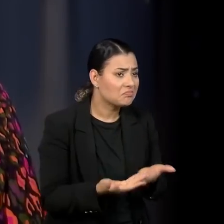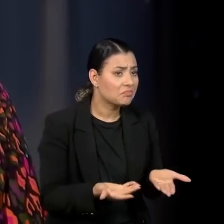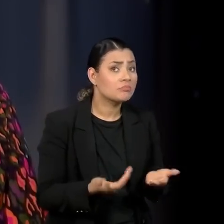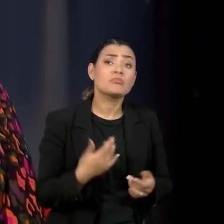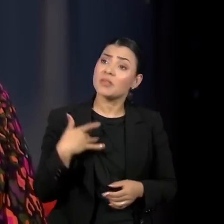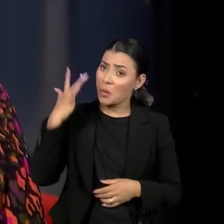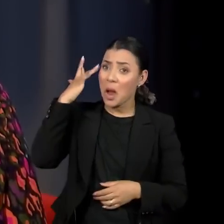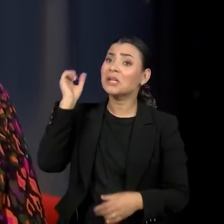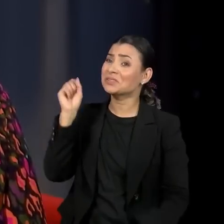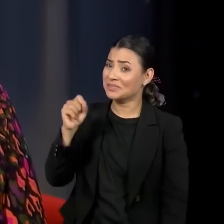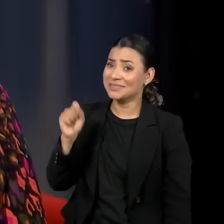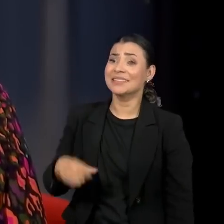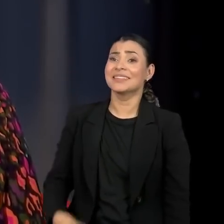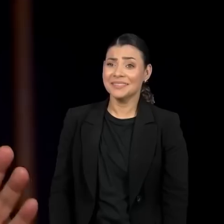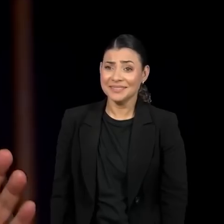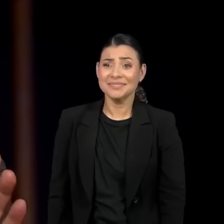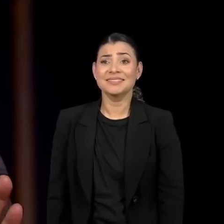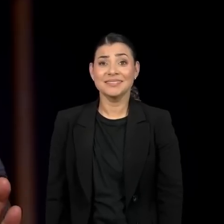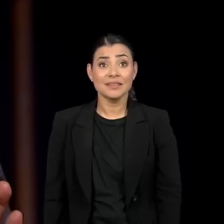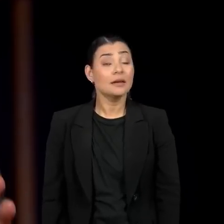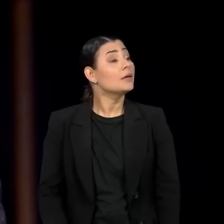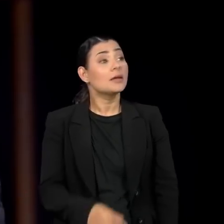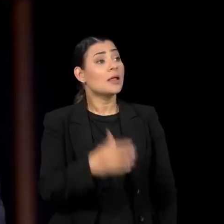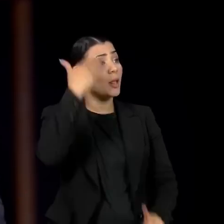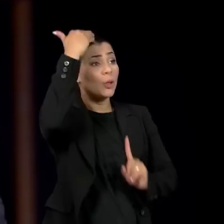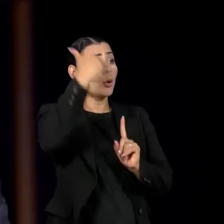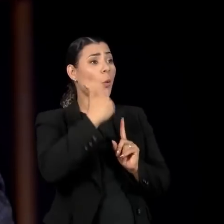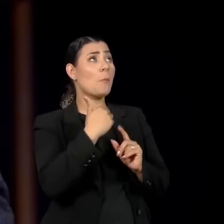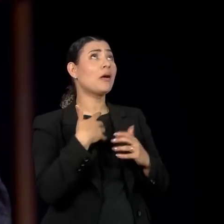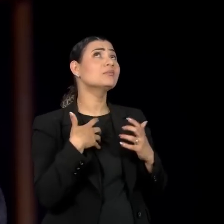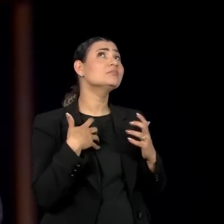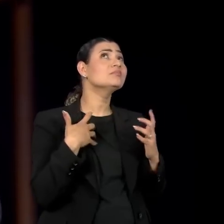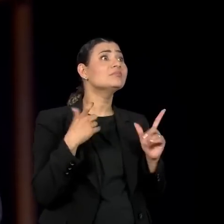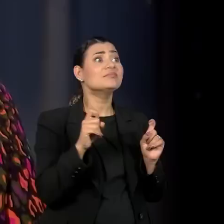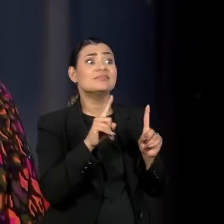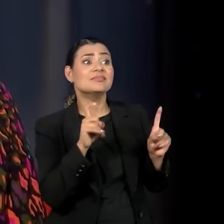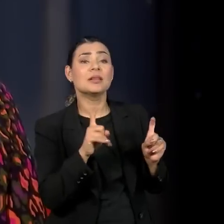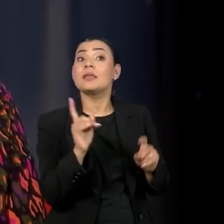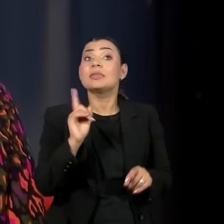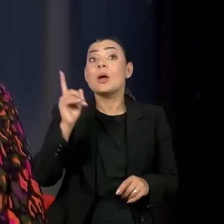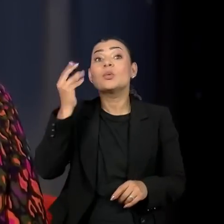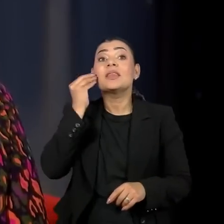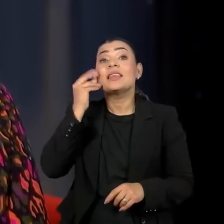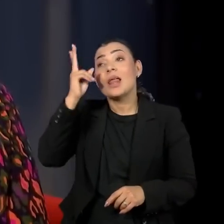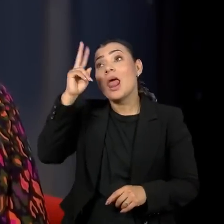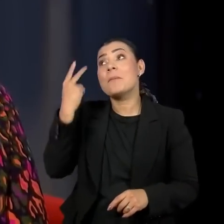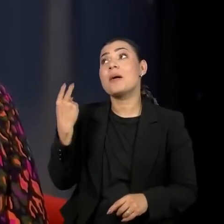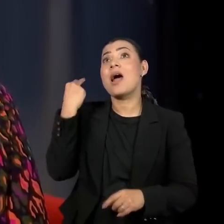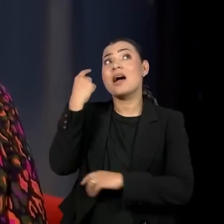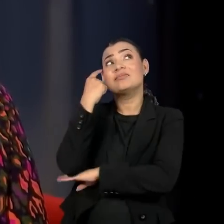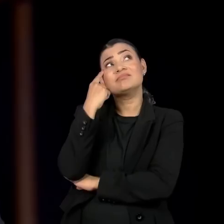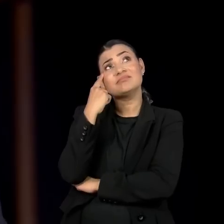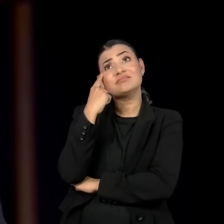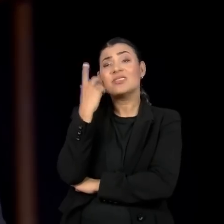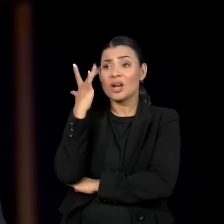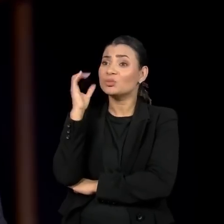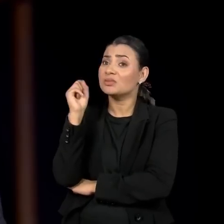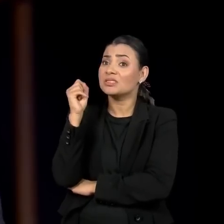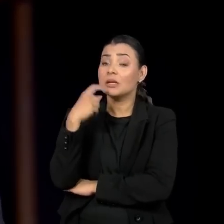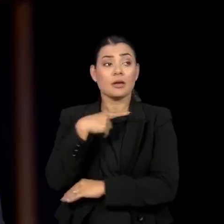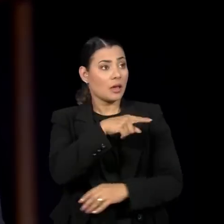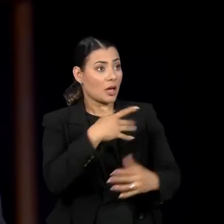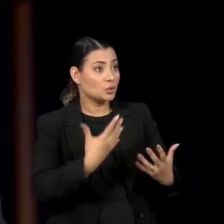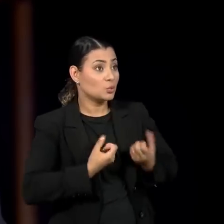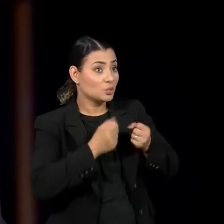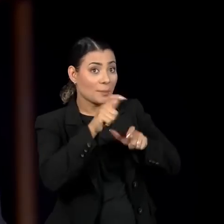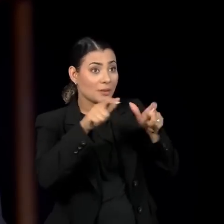Acho que sim, Thais. Não precisa se culpar, você fez uma carinha assim. Não, eu tô tentando lembrar, mas eu acho que E isso sim. assustou